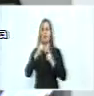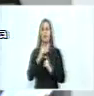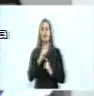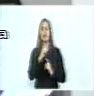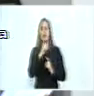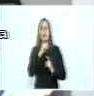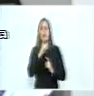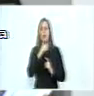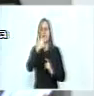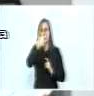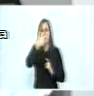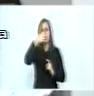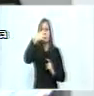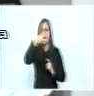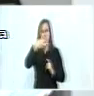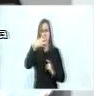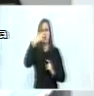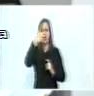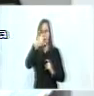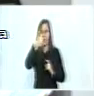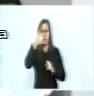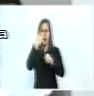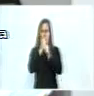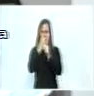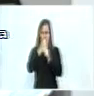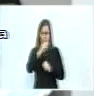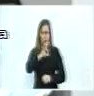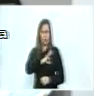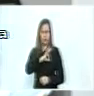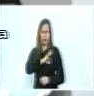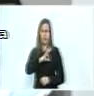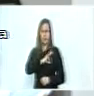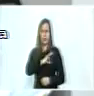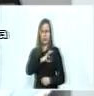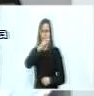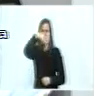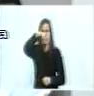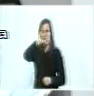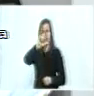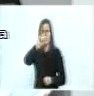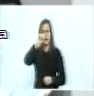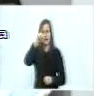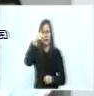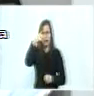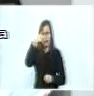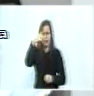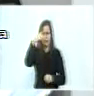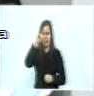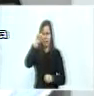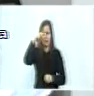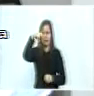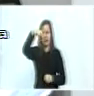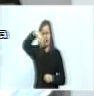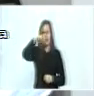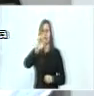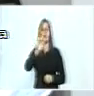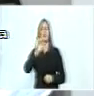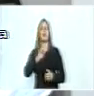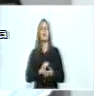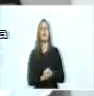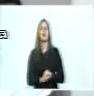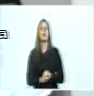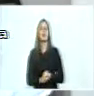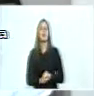de 241 anos da Polícia Militar, MG, e 30 anos da 4ª Região da